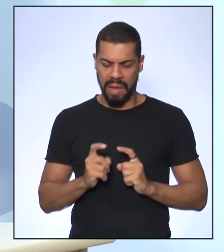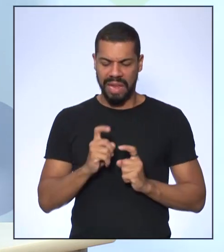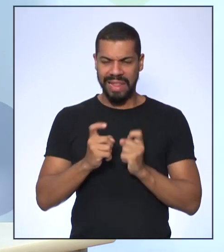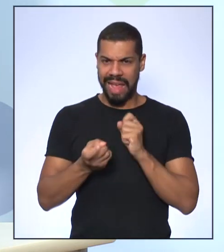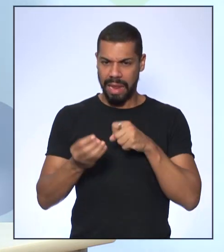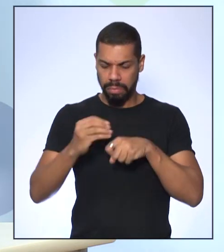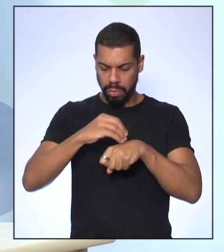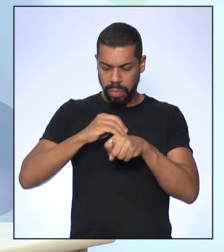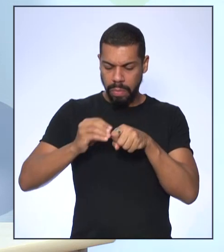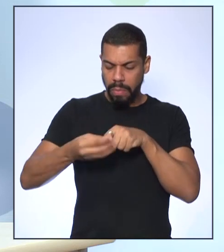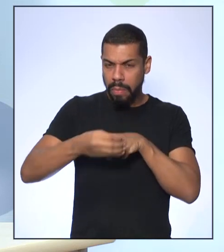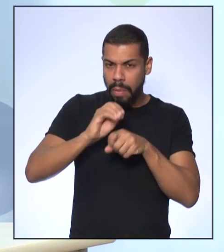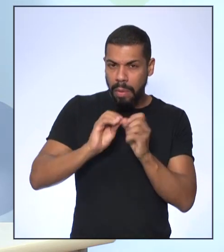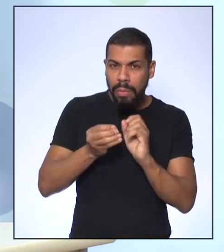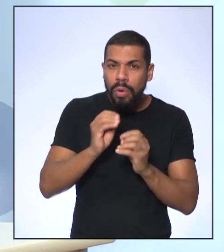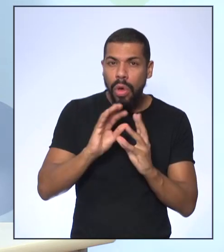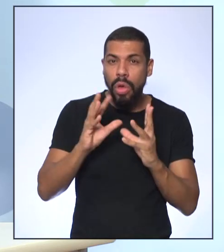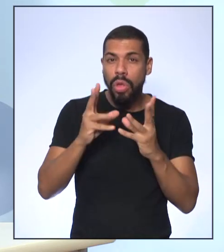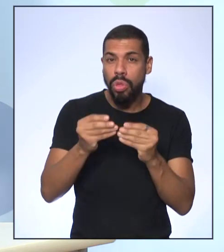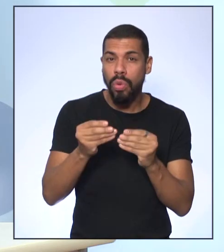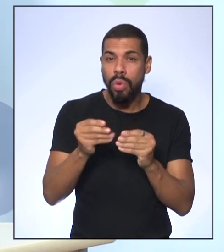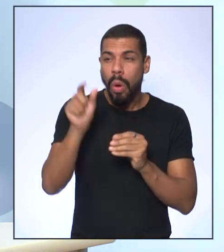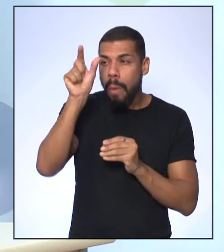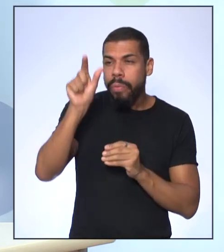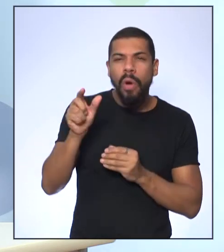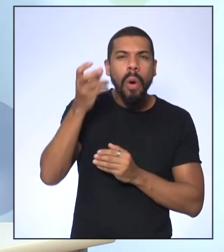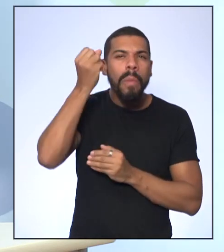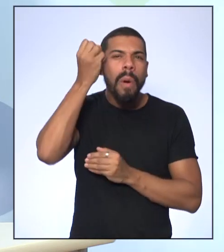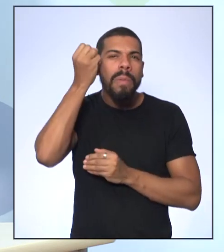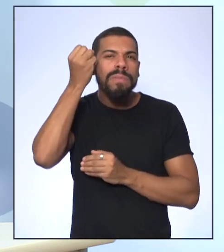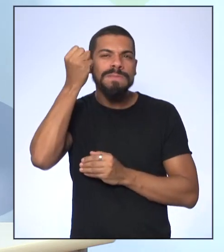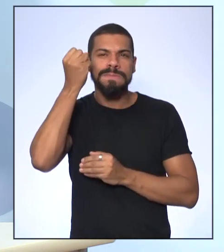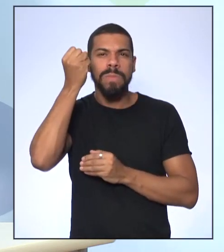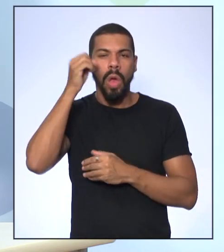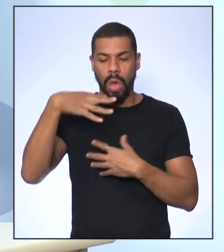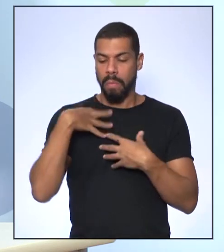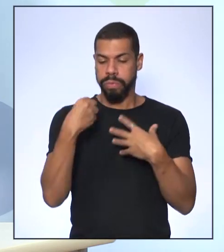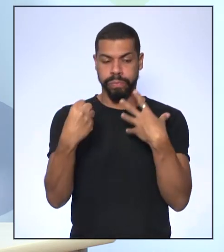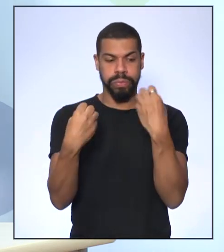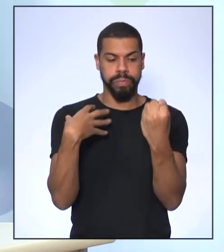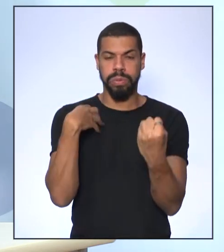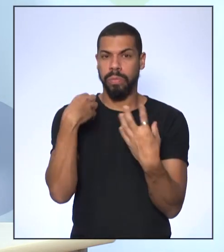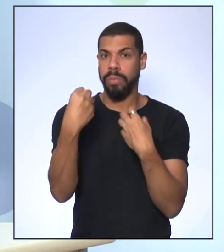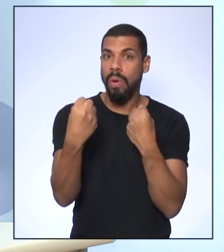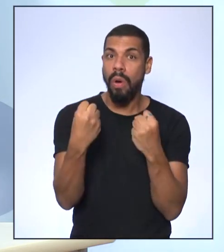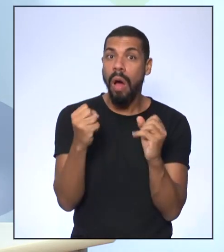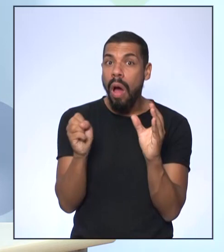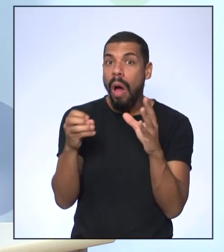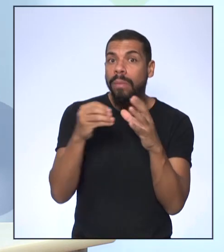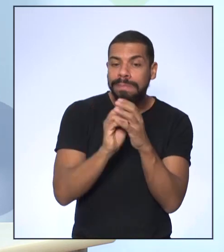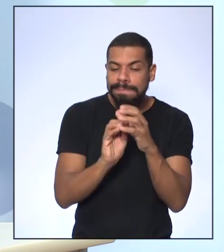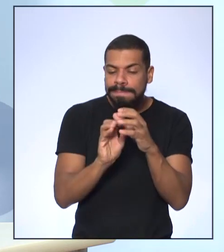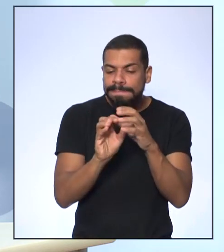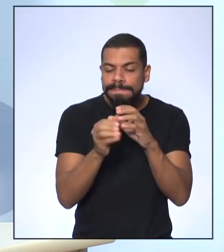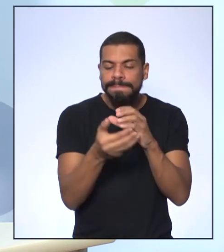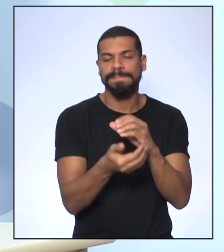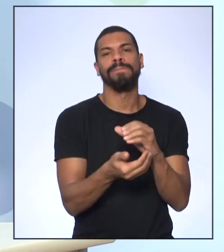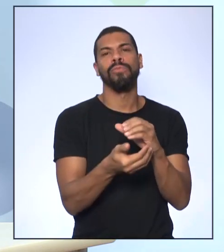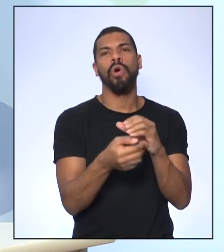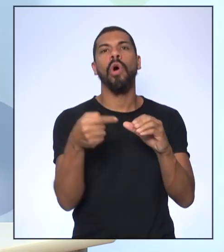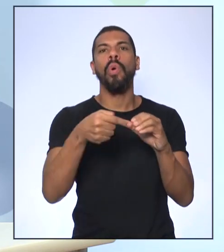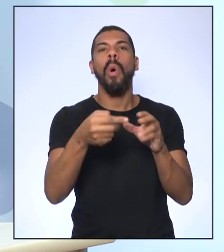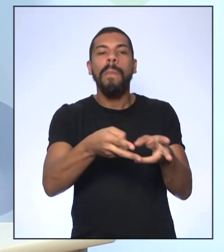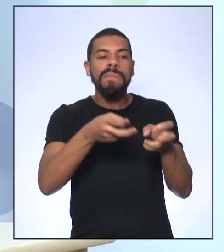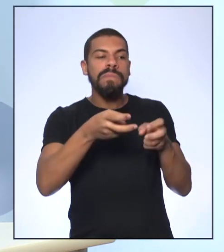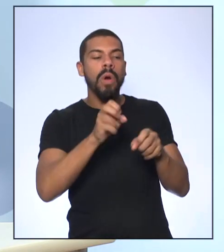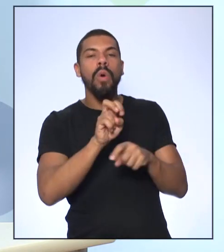seu organismo, esses glóbulos brancos são os soldadinhos do organismo. Eles vão correr lá e vão identificar qual que é o vírus ou